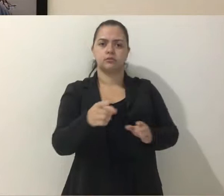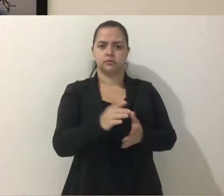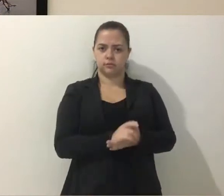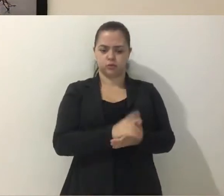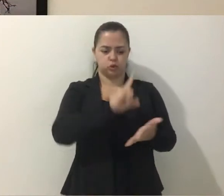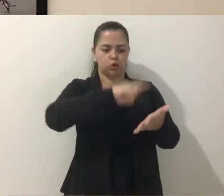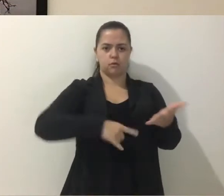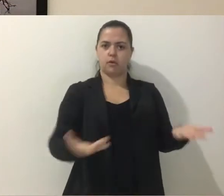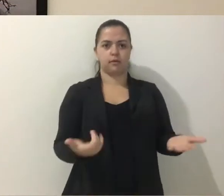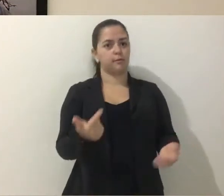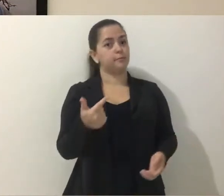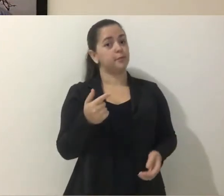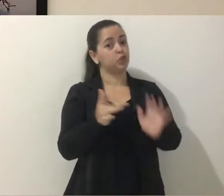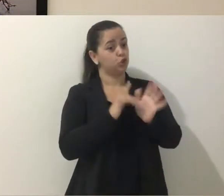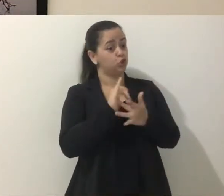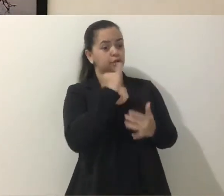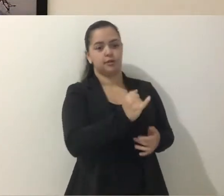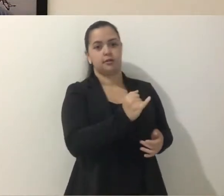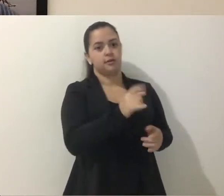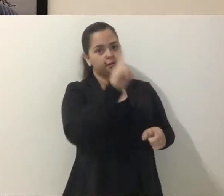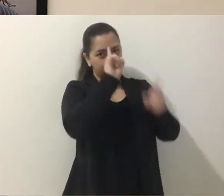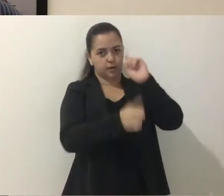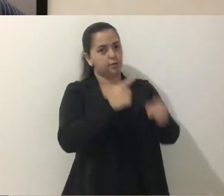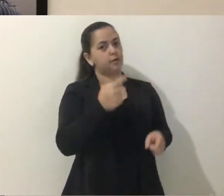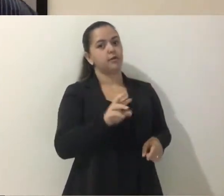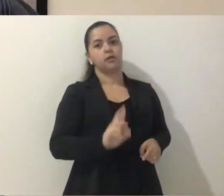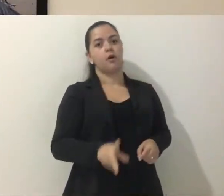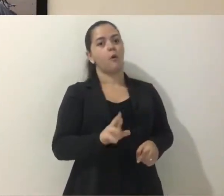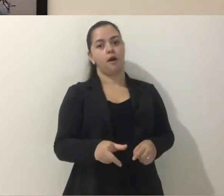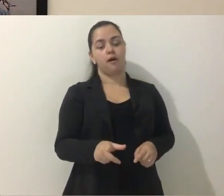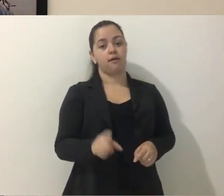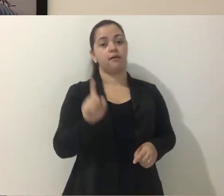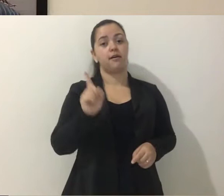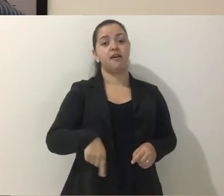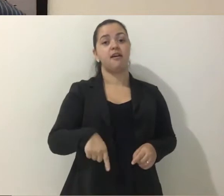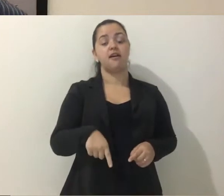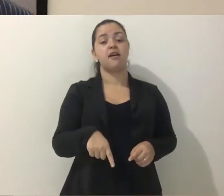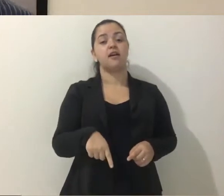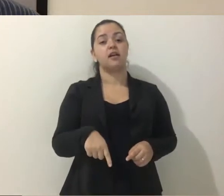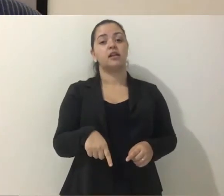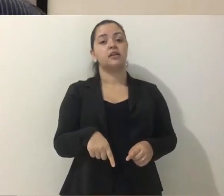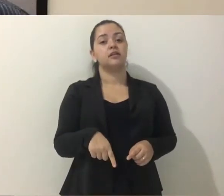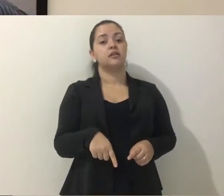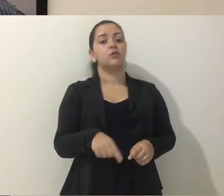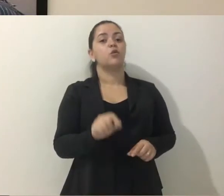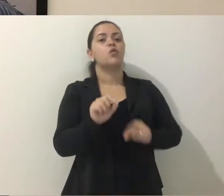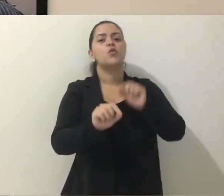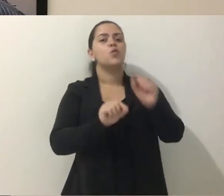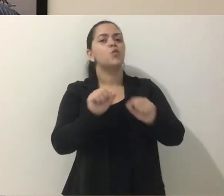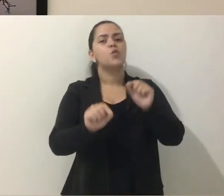ali não existe mandamento. O que existe ali é uma concessão. Não é